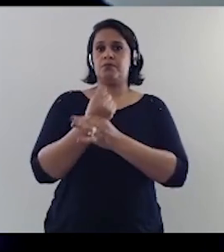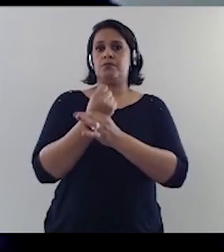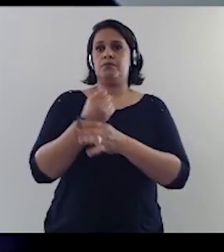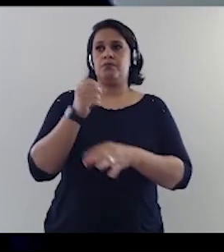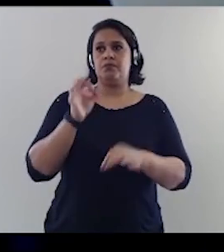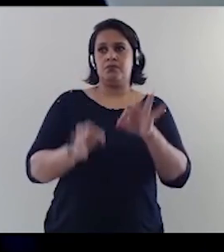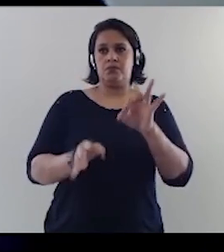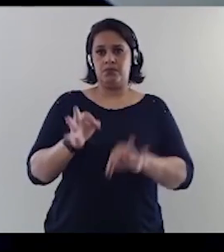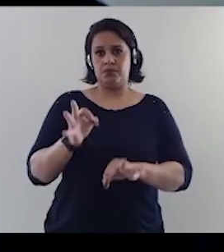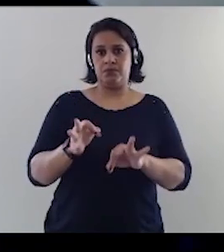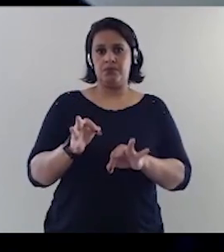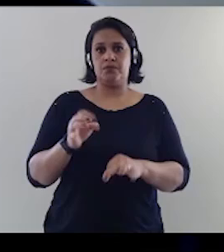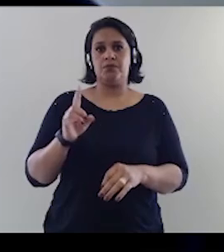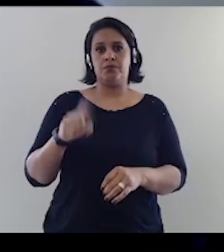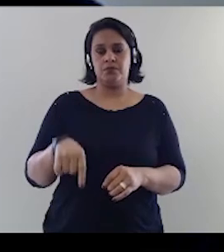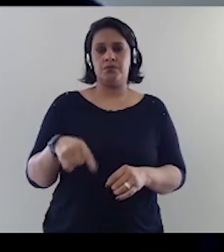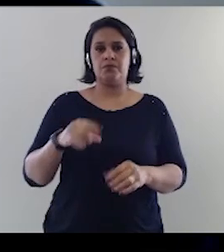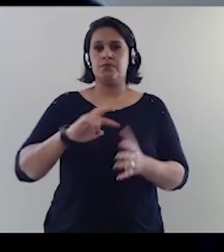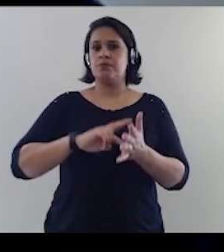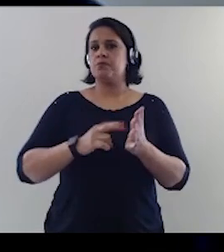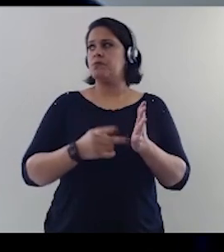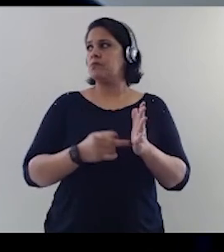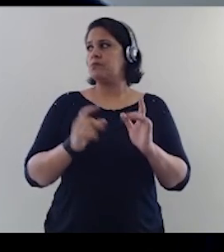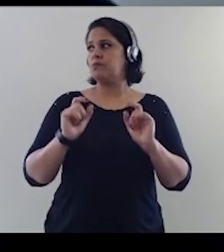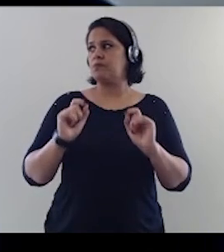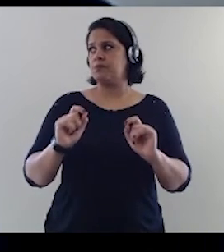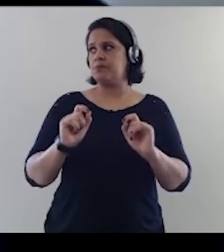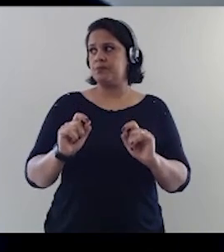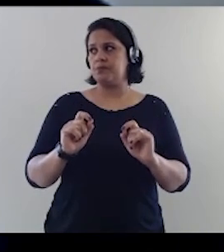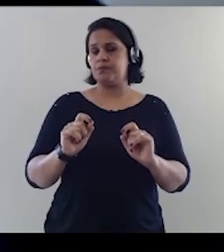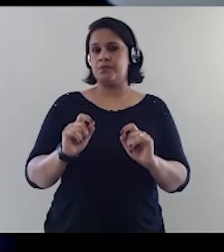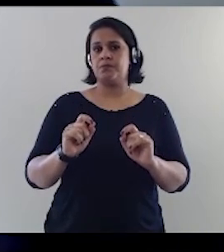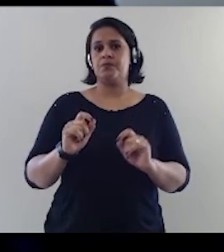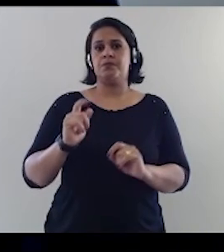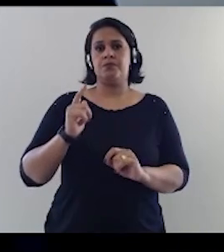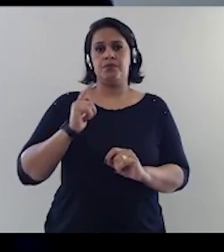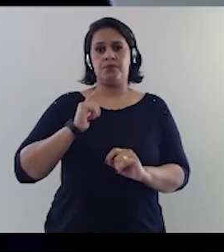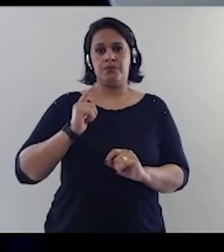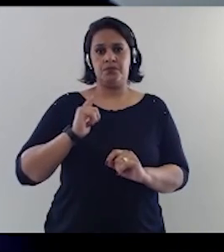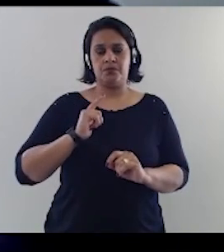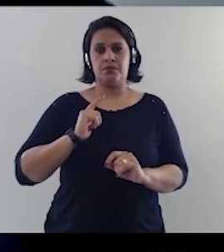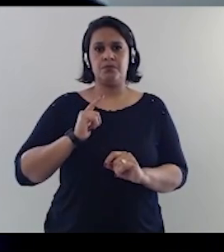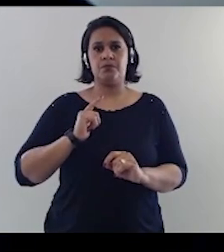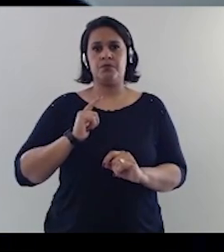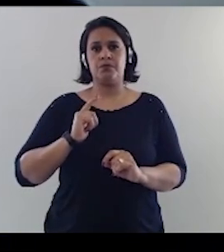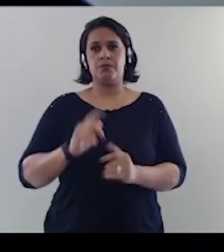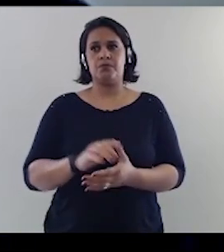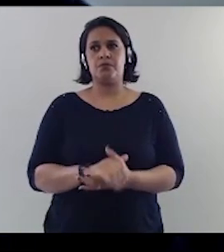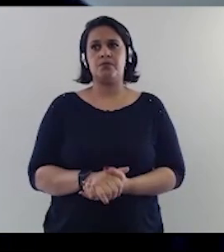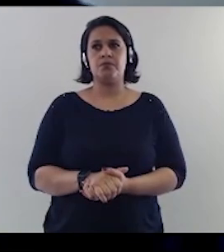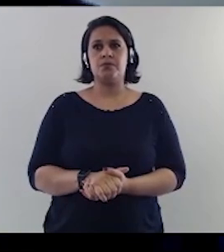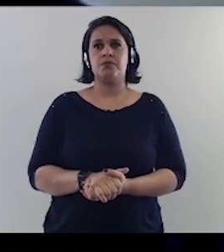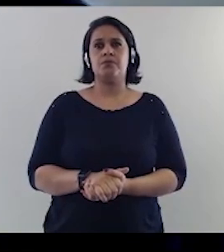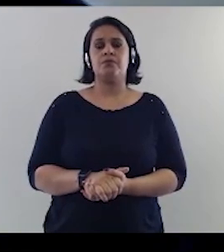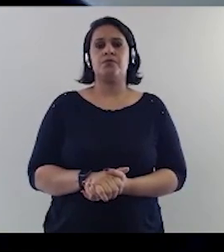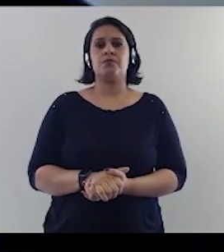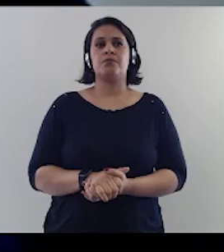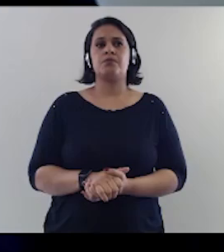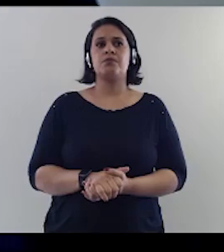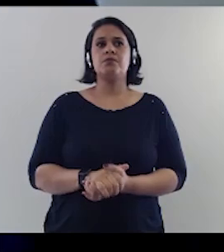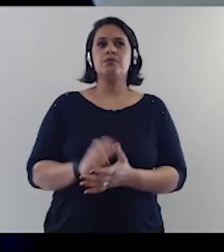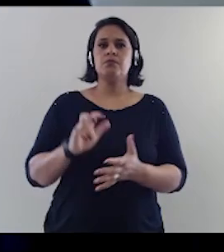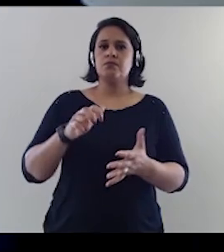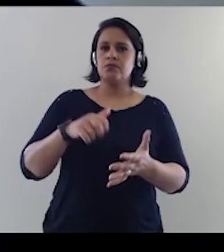jurídica. Significa, no fundo, que havendo um caso de referência, um leading case, uma sentença que tem